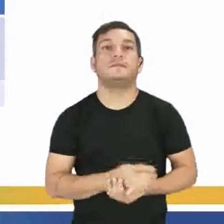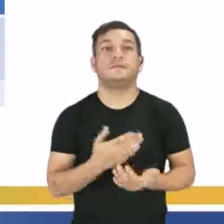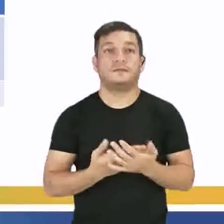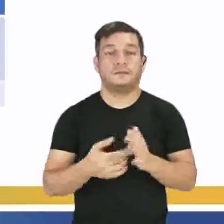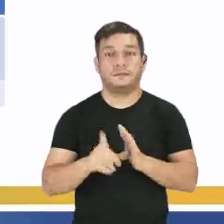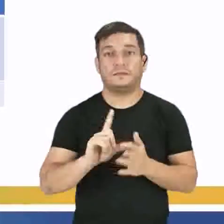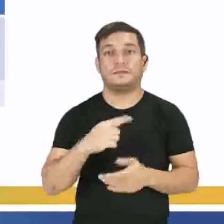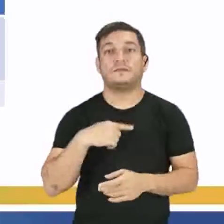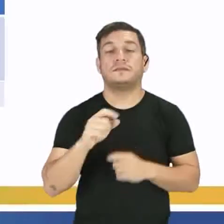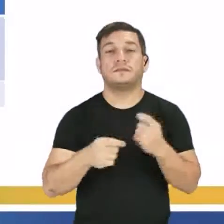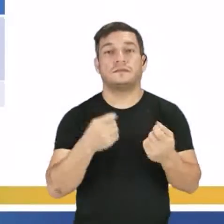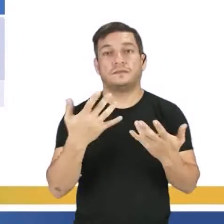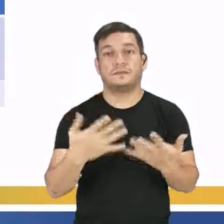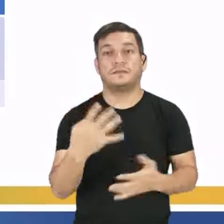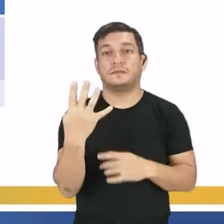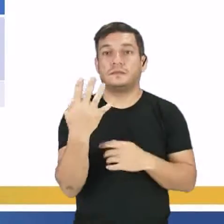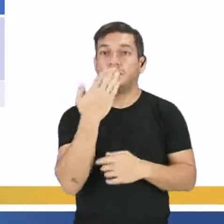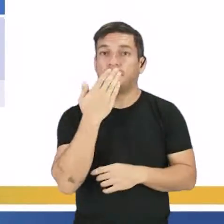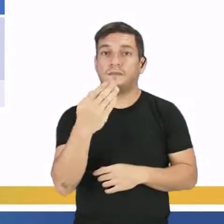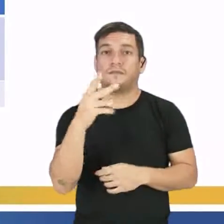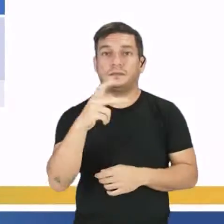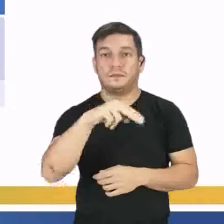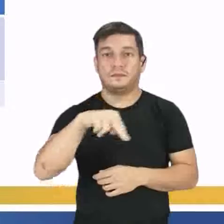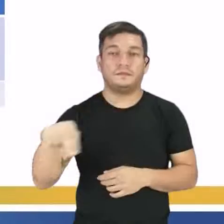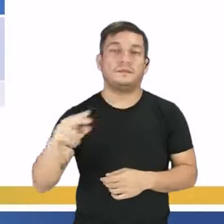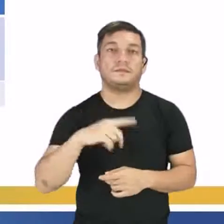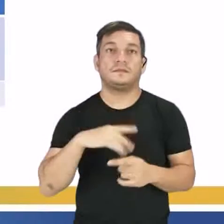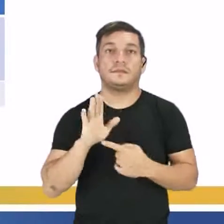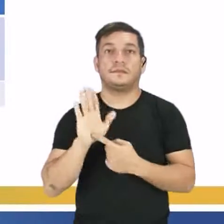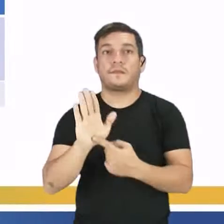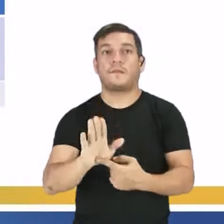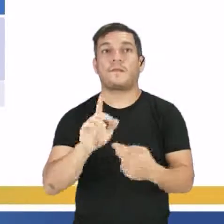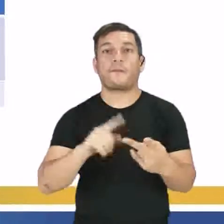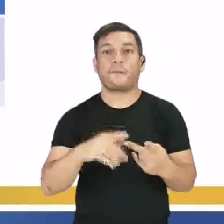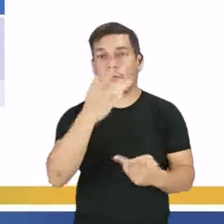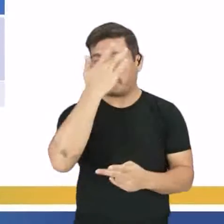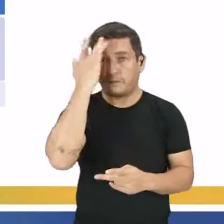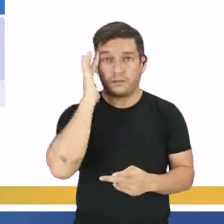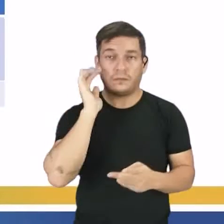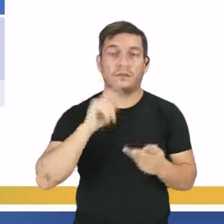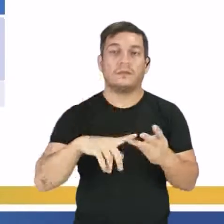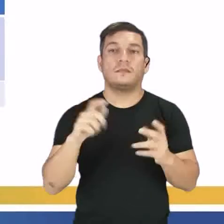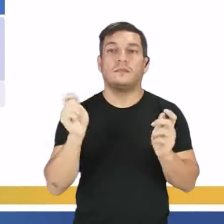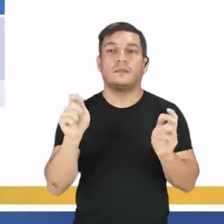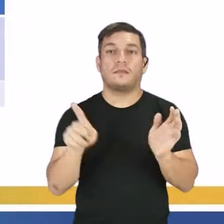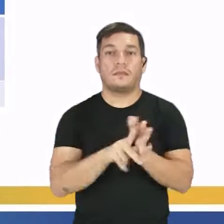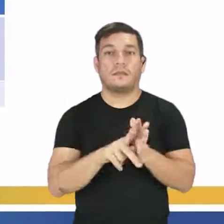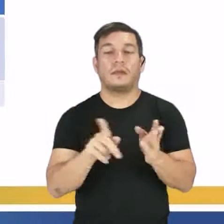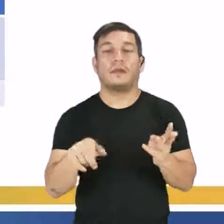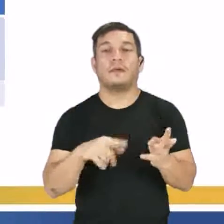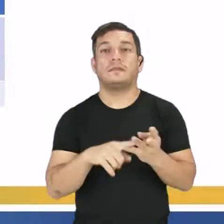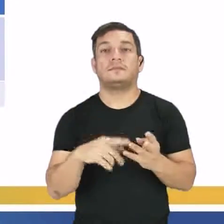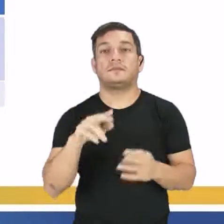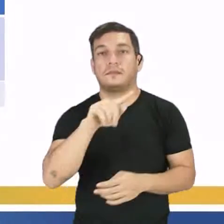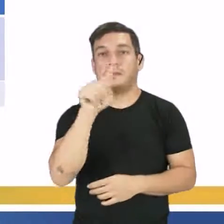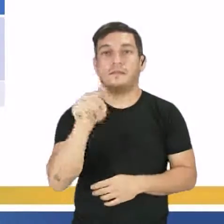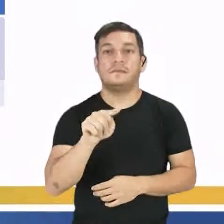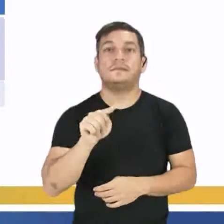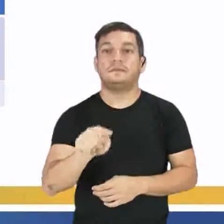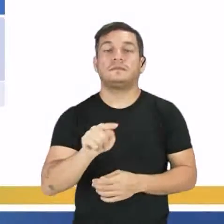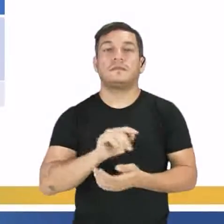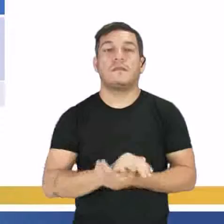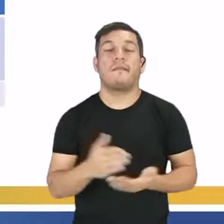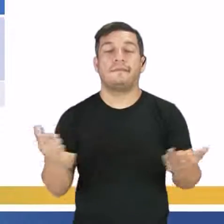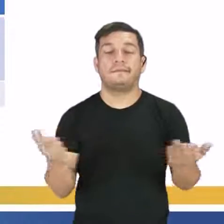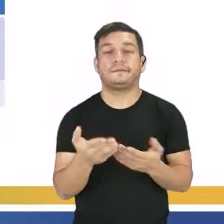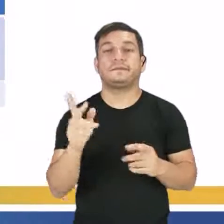anteriores, nós tratamos de 4 tipos de pronomes: os demonstrativos, pessoais, possessivos e interrogativos.